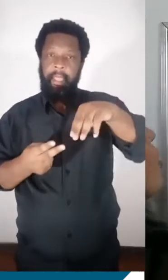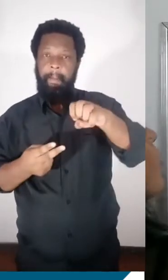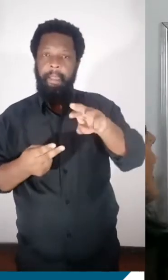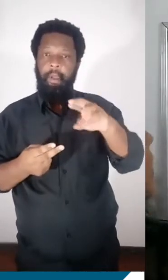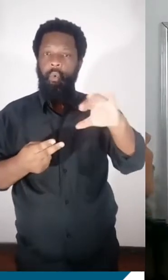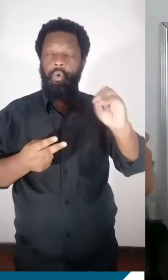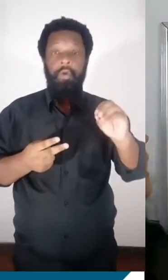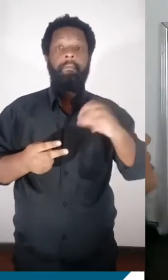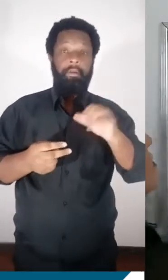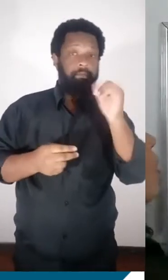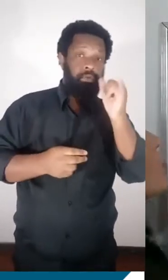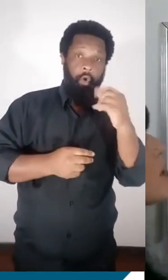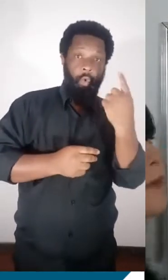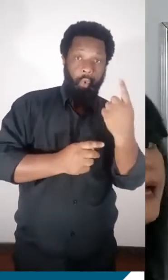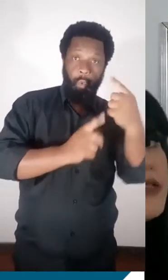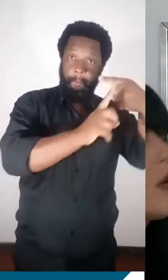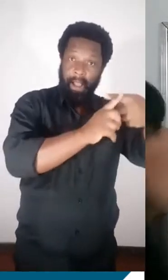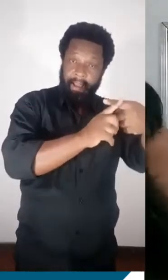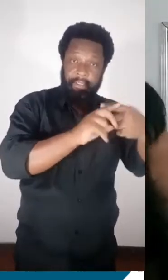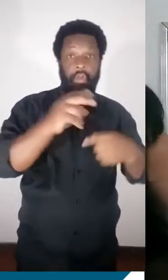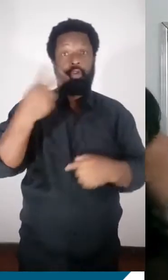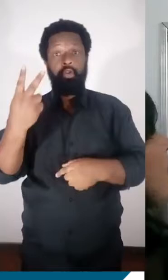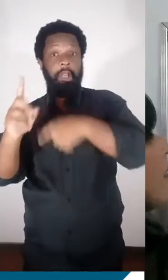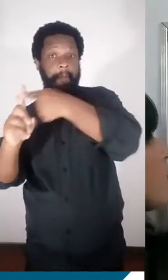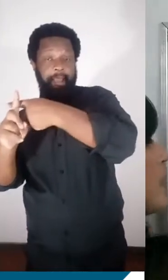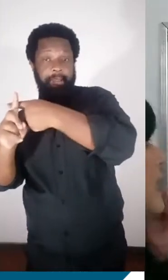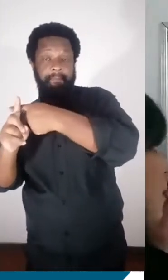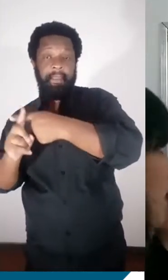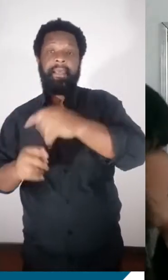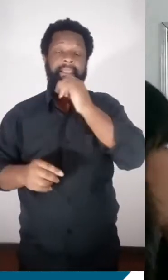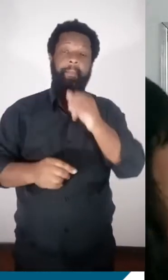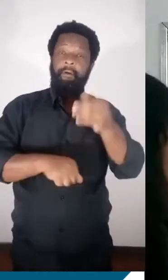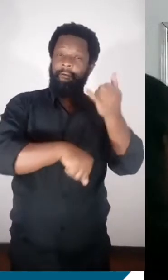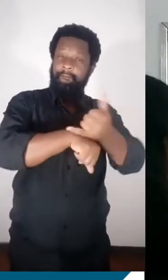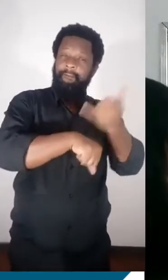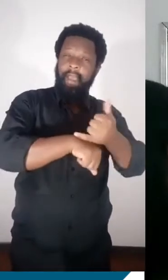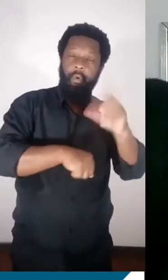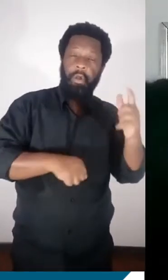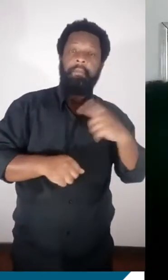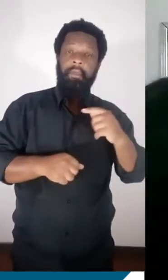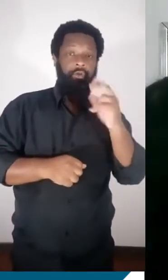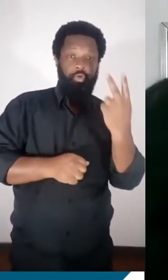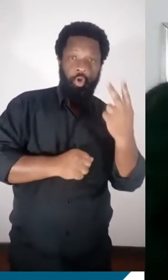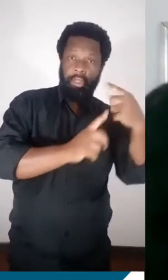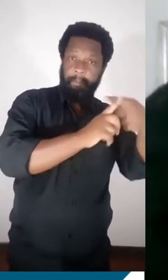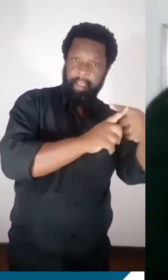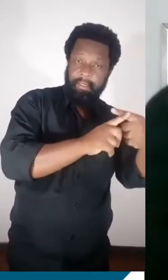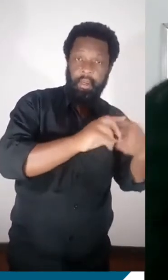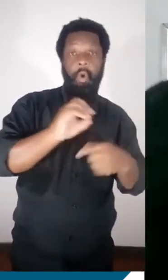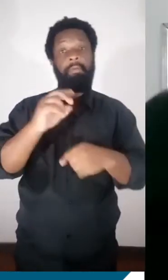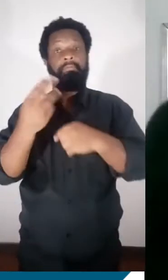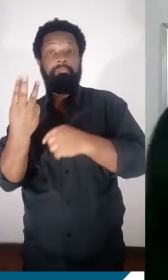cátions com carga 1 mais ou 2 mais. O ferro, o cobalto e o níquel podem formar cátions com carga 2